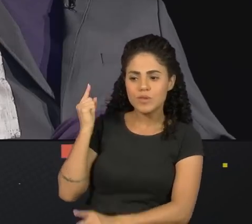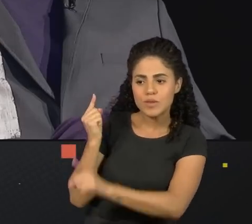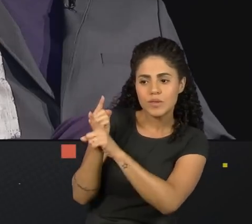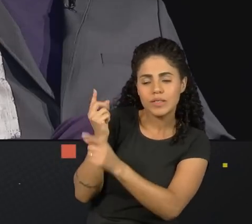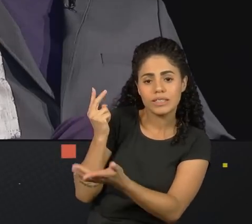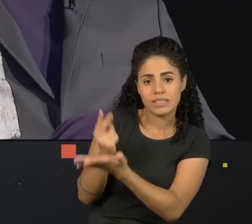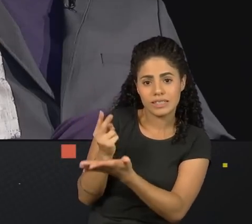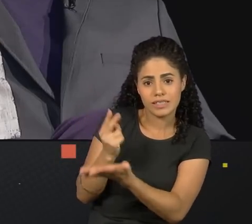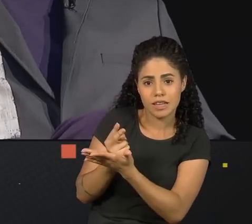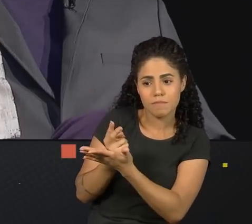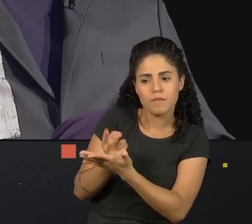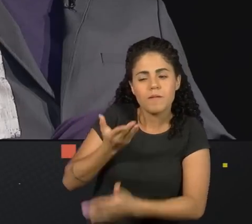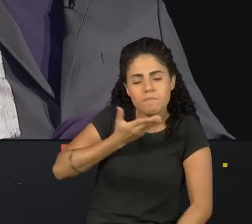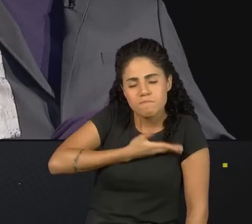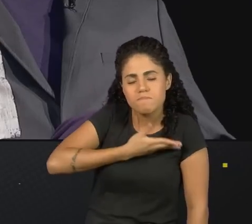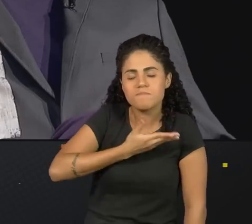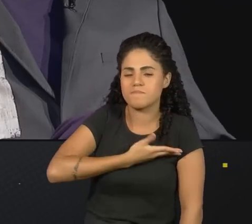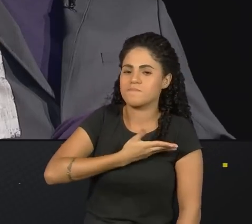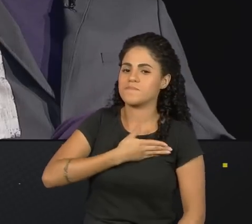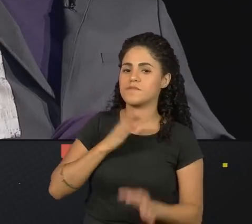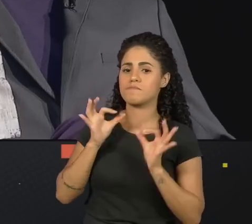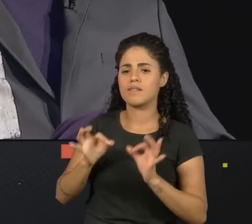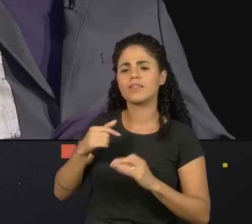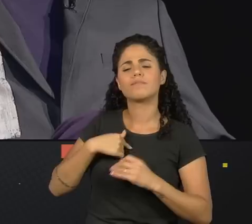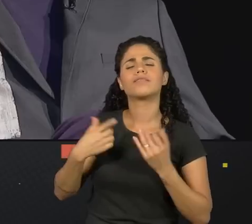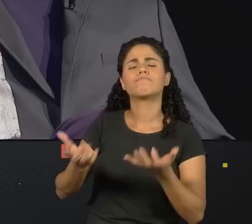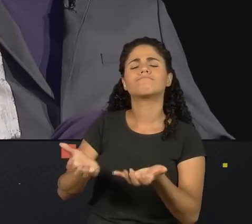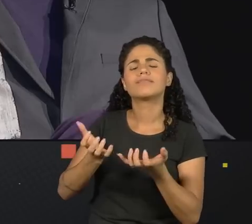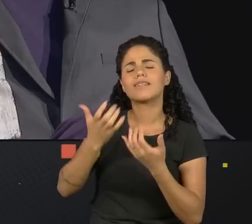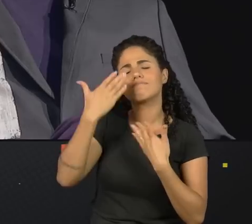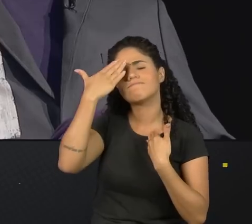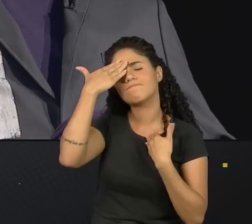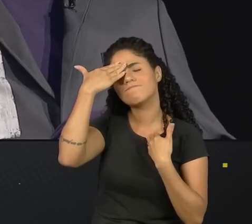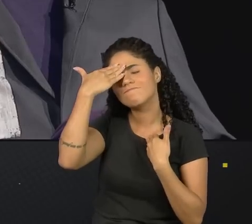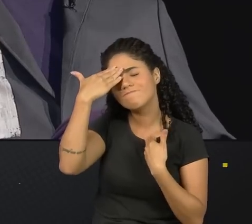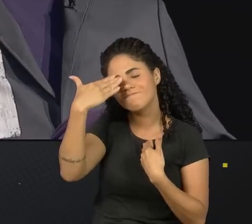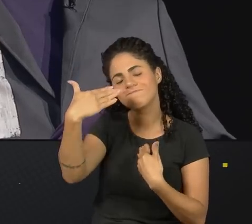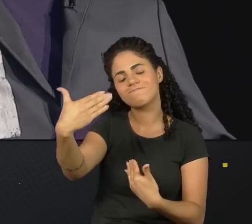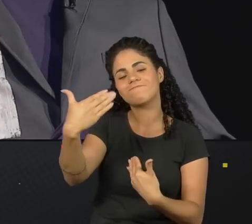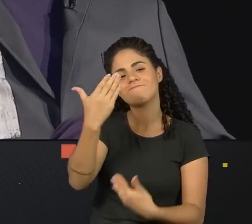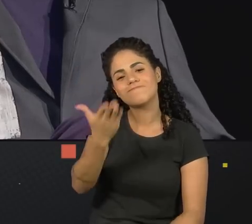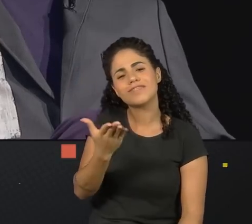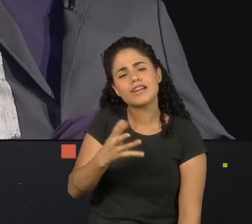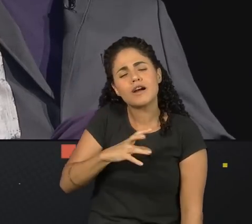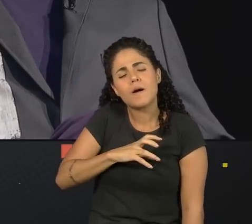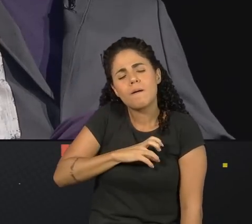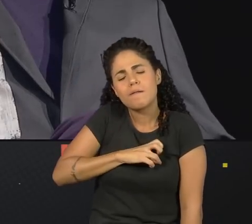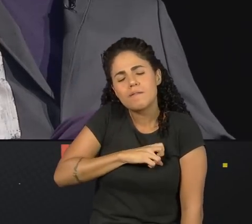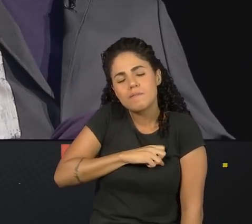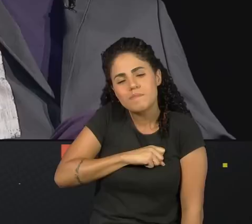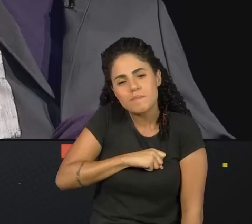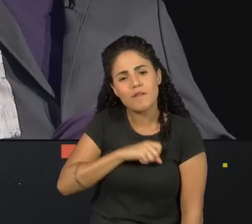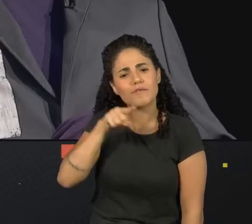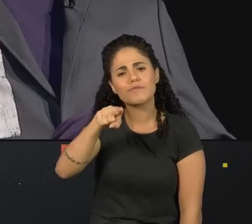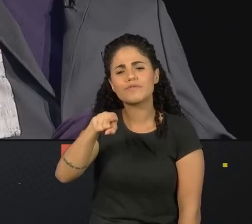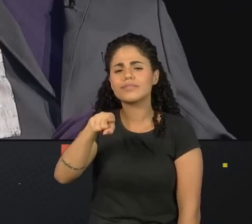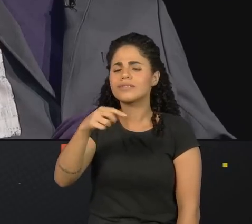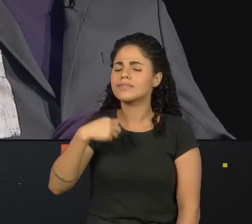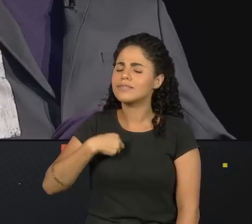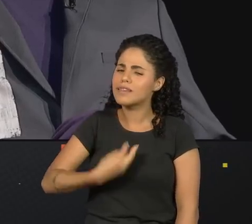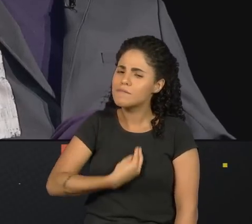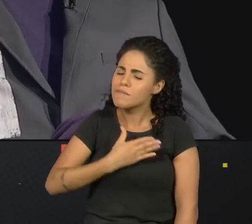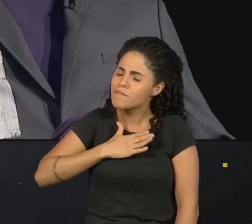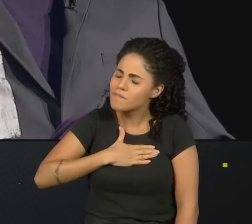né? E eu quero agradecer, meu amor, por tudo que você representa na